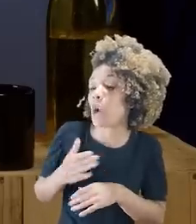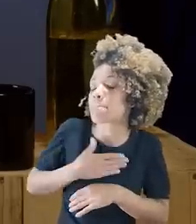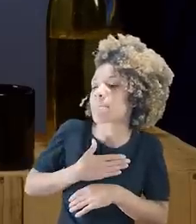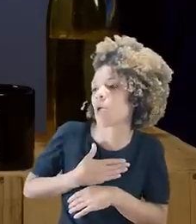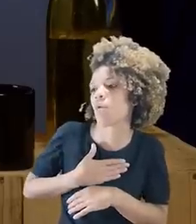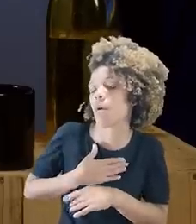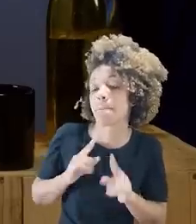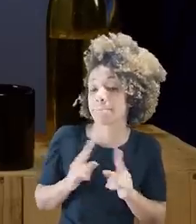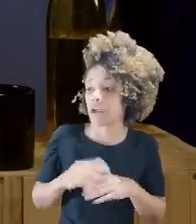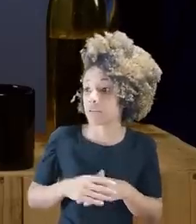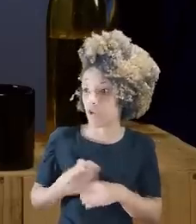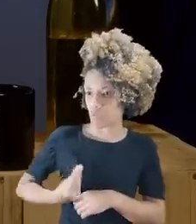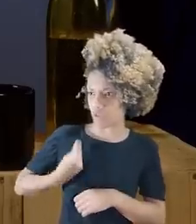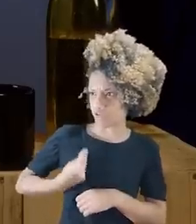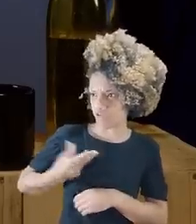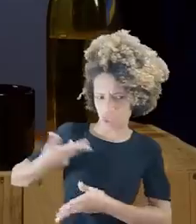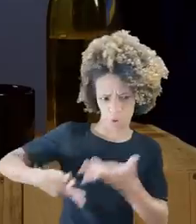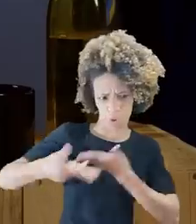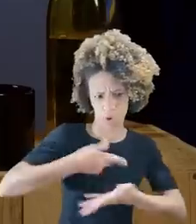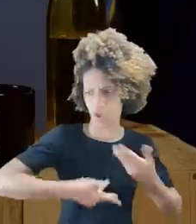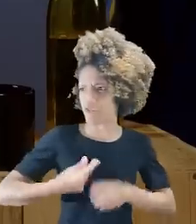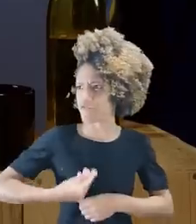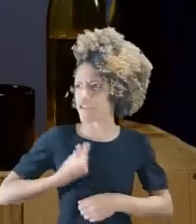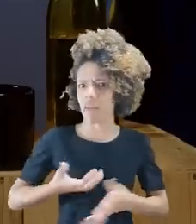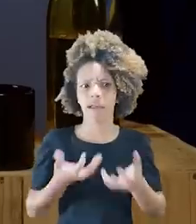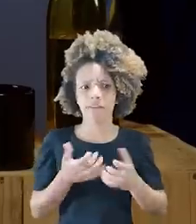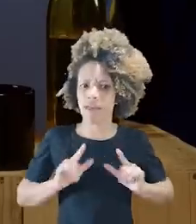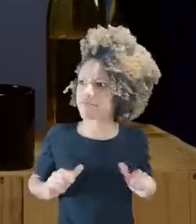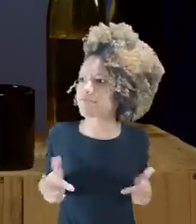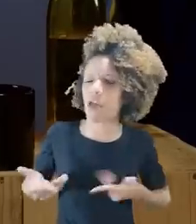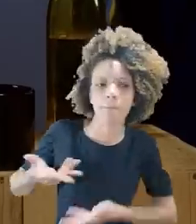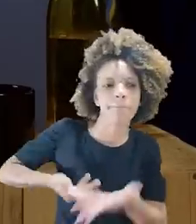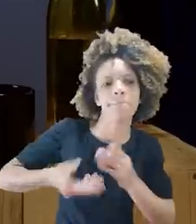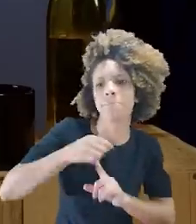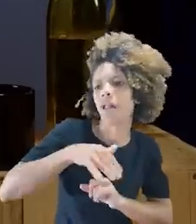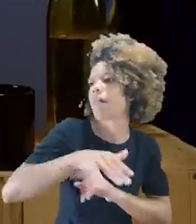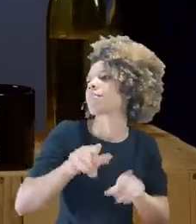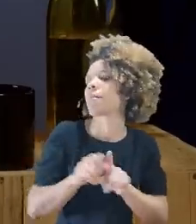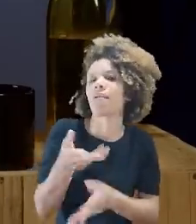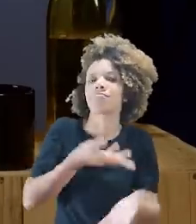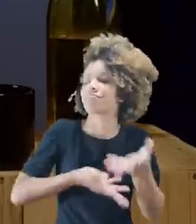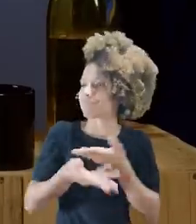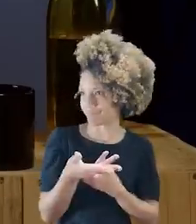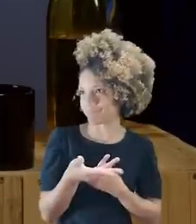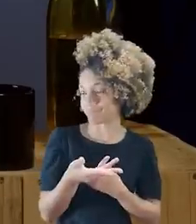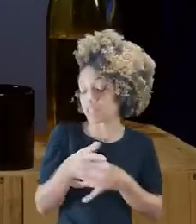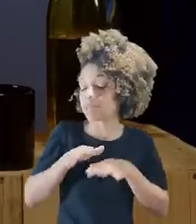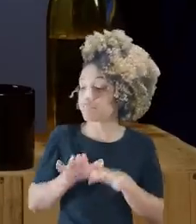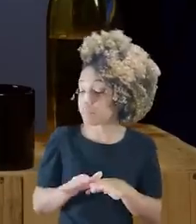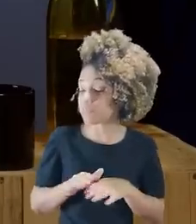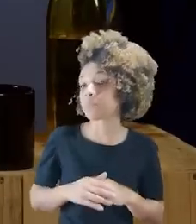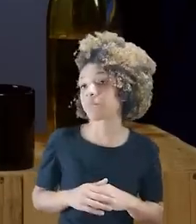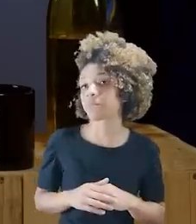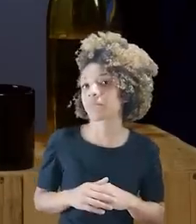personagem e que percorreu e perdurou um período longo eu eu eu eu não existe uma coisa